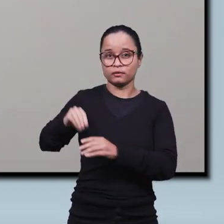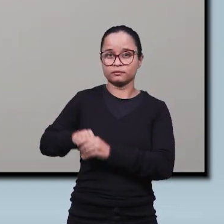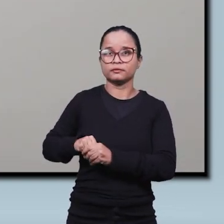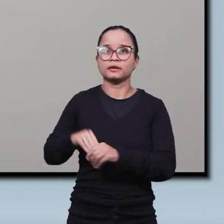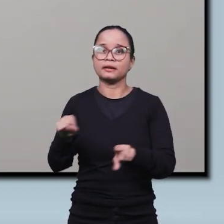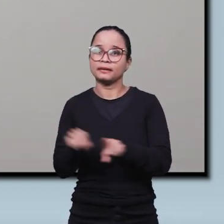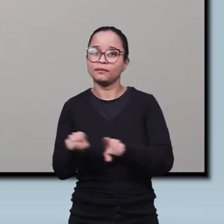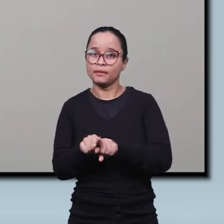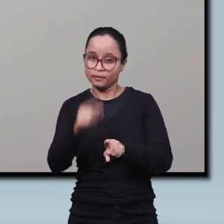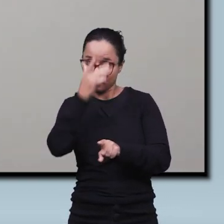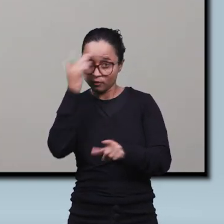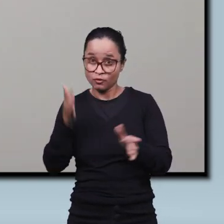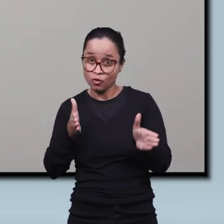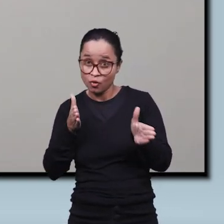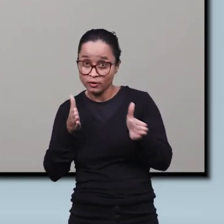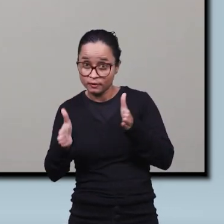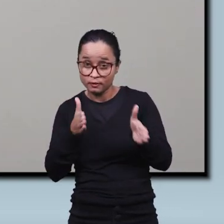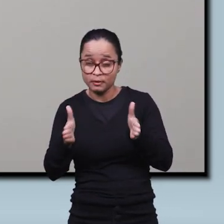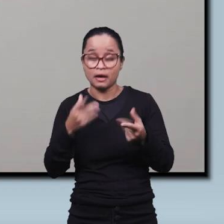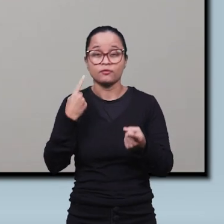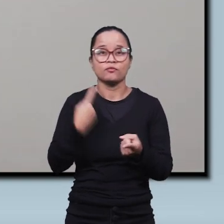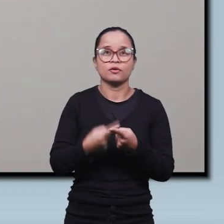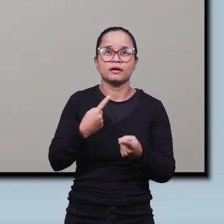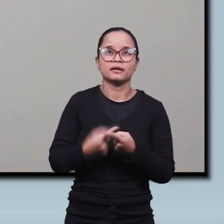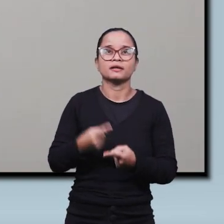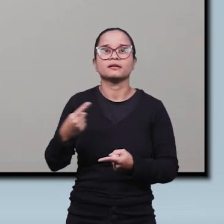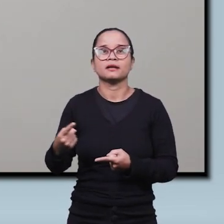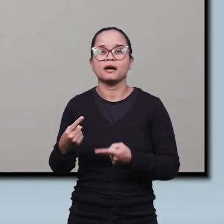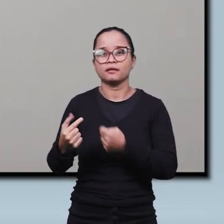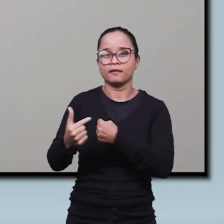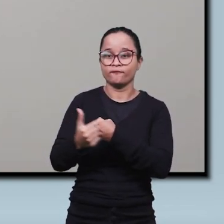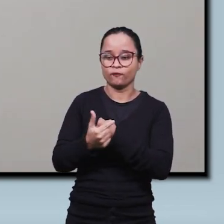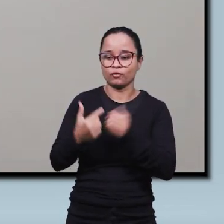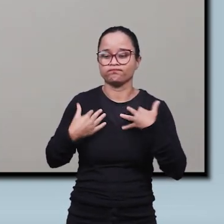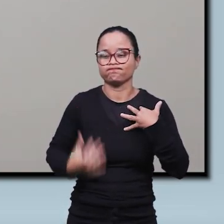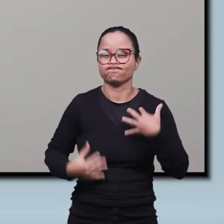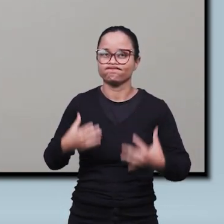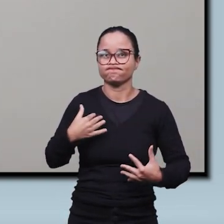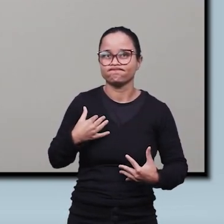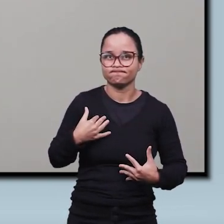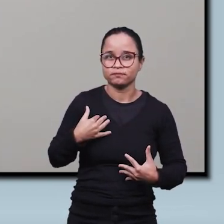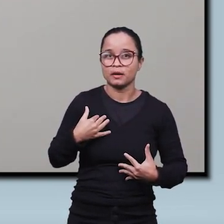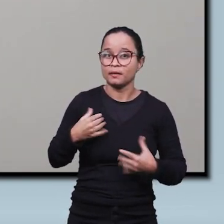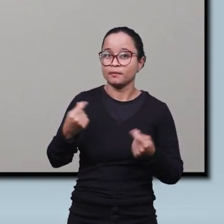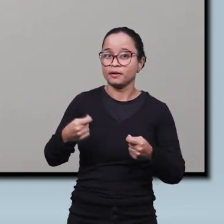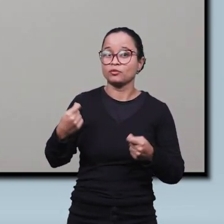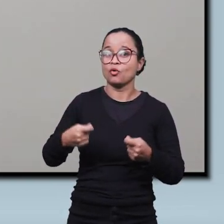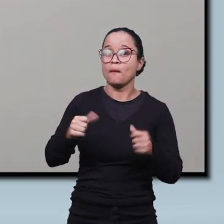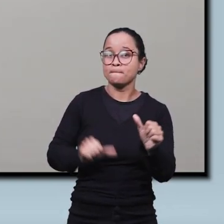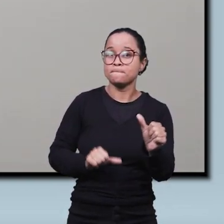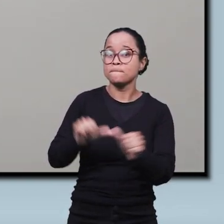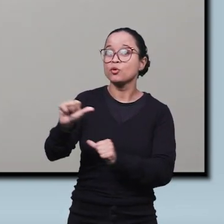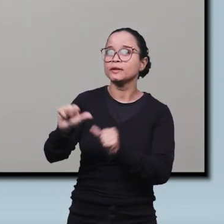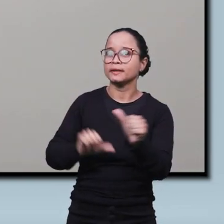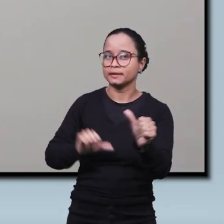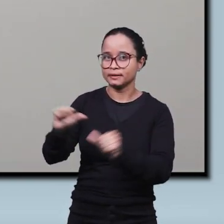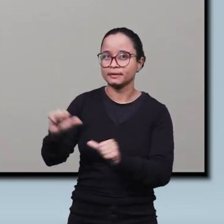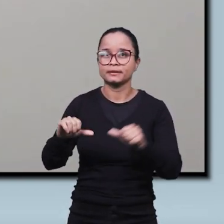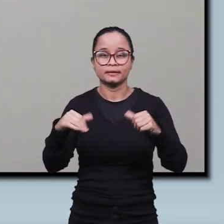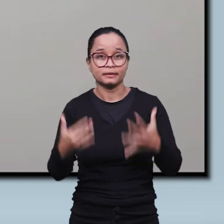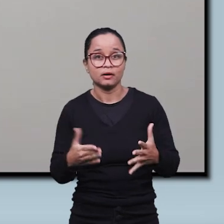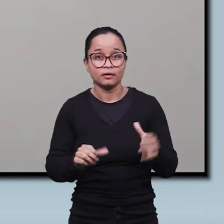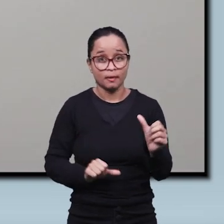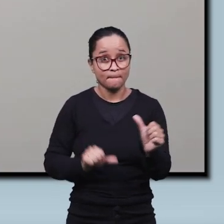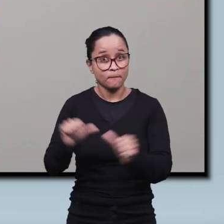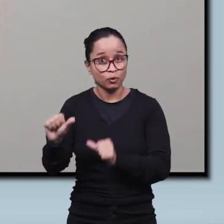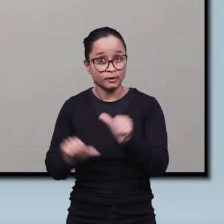porque tiveram essa condição sua funcional de mudada, né? Então, essa